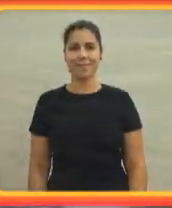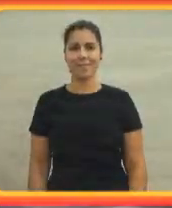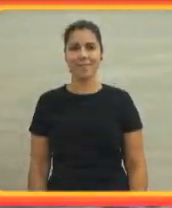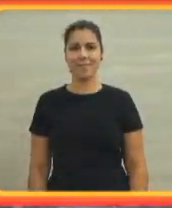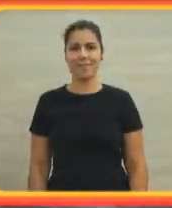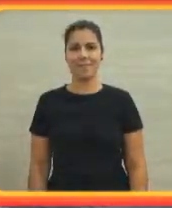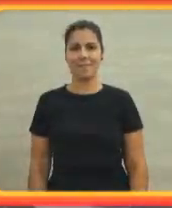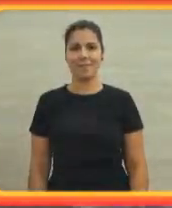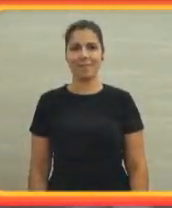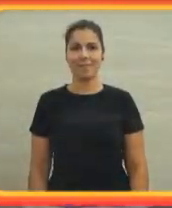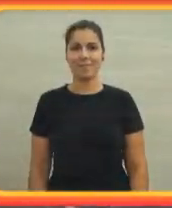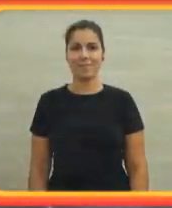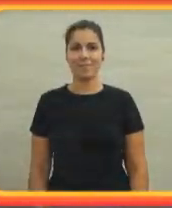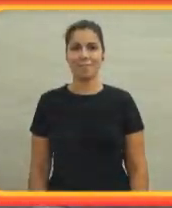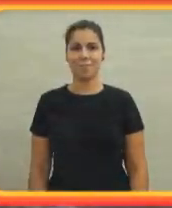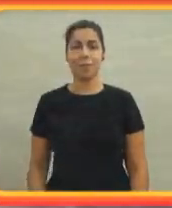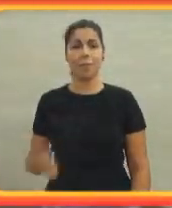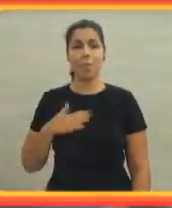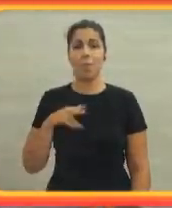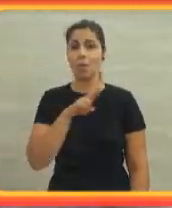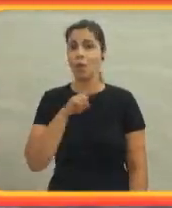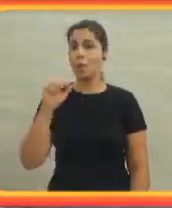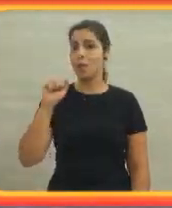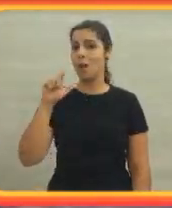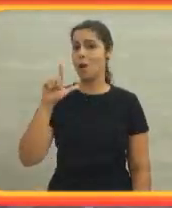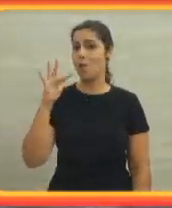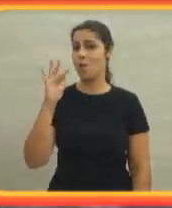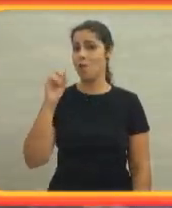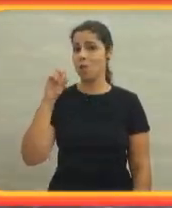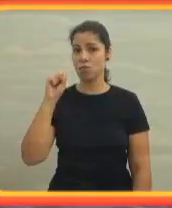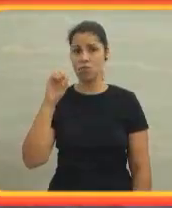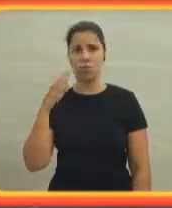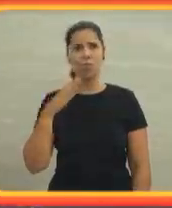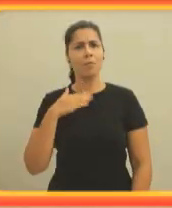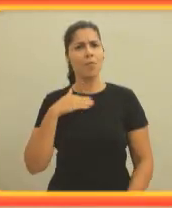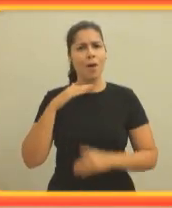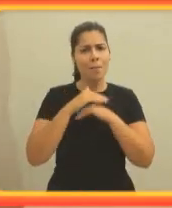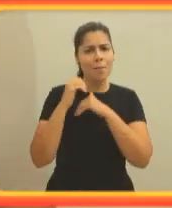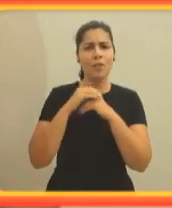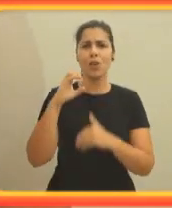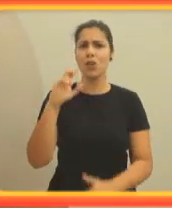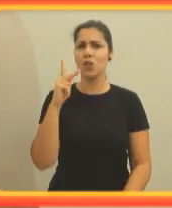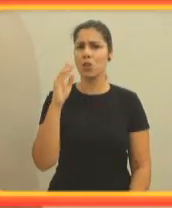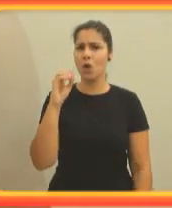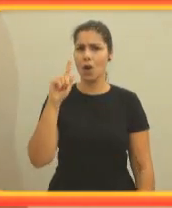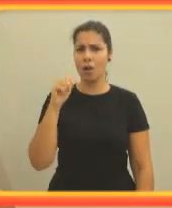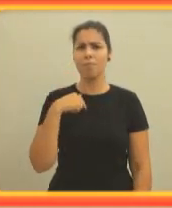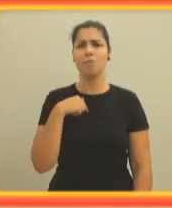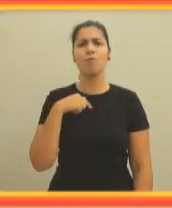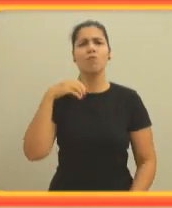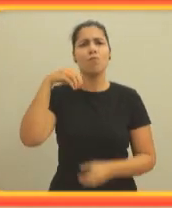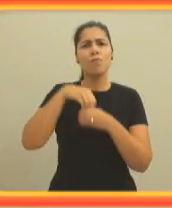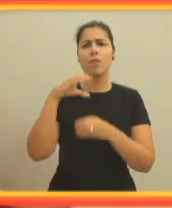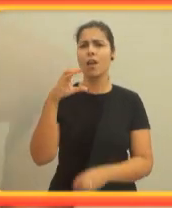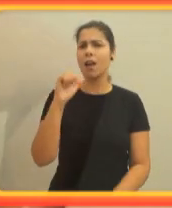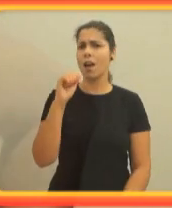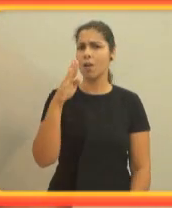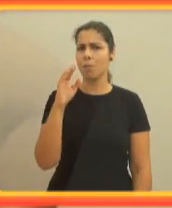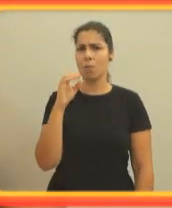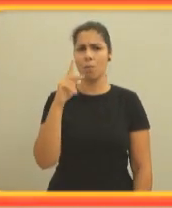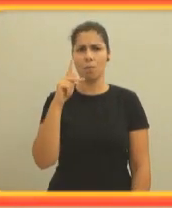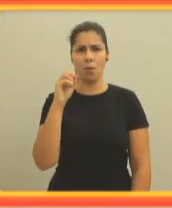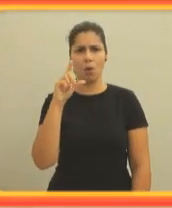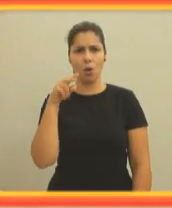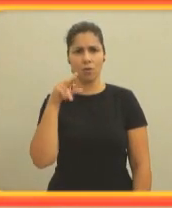mão nisto para que ele volte a surfar é um prazer, uma alegria muito grande. Meu nome é Alfonso, me dizem Chonga. Meu nome é